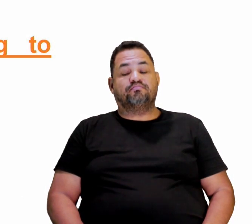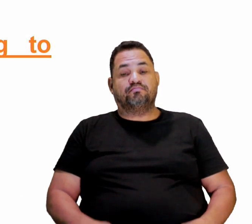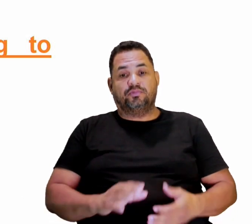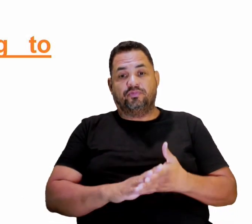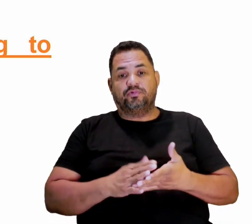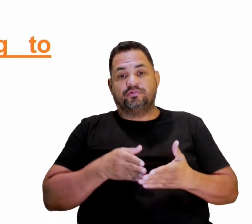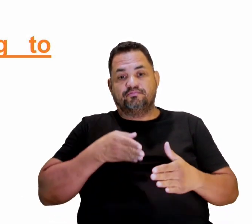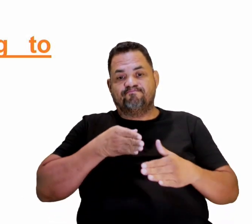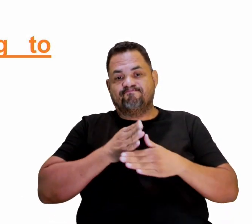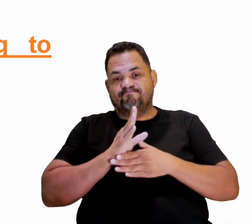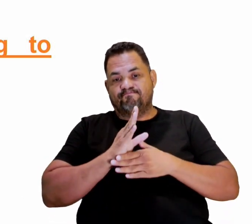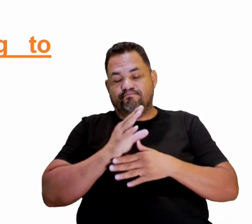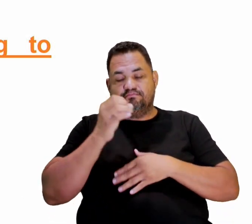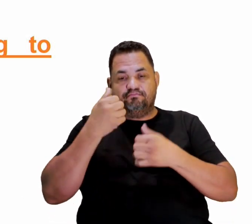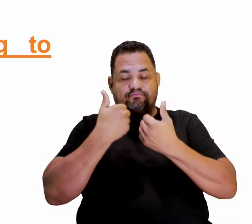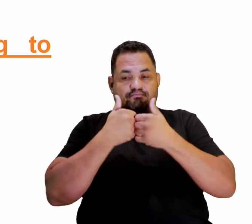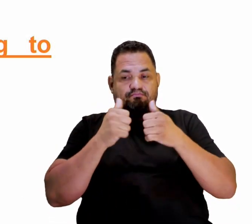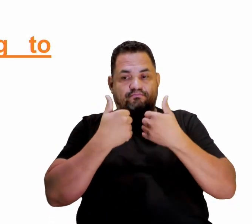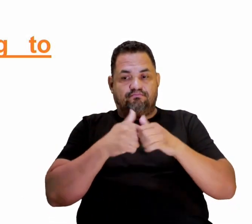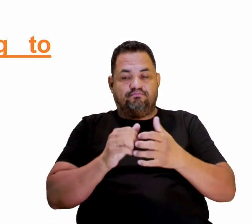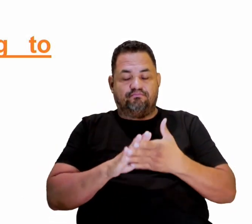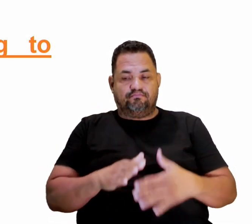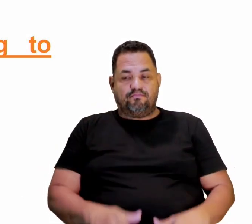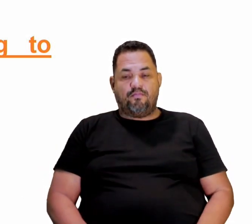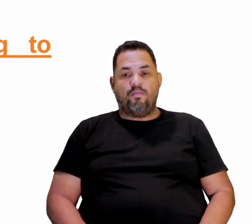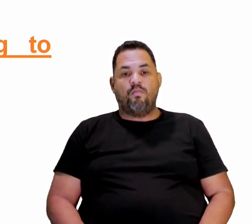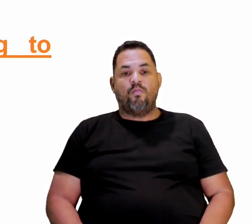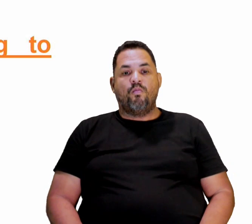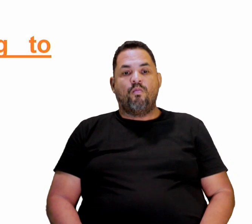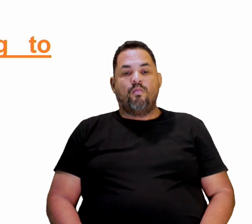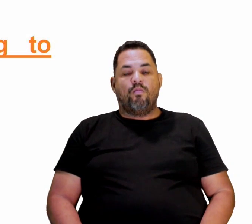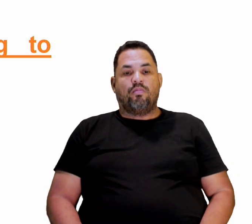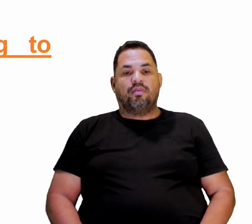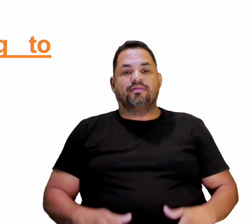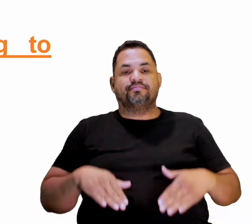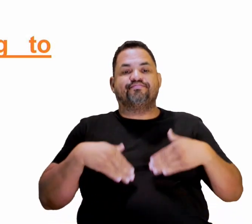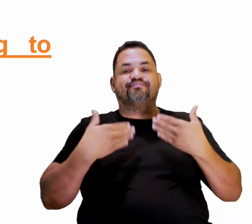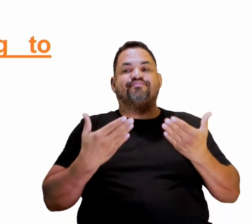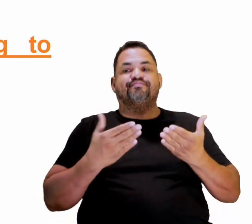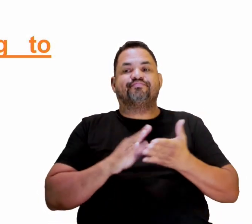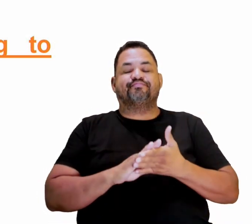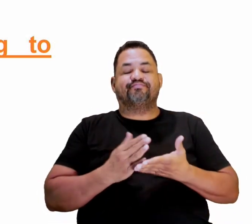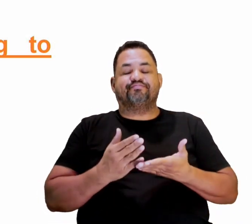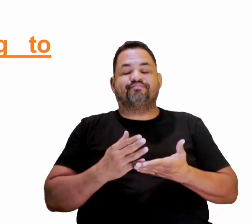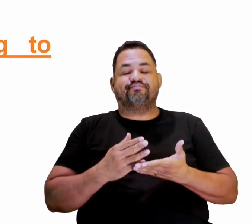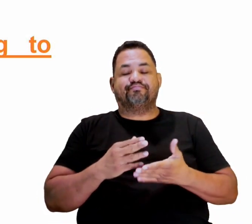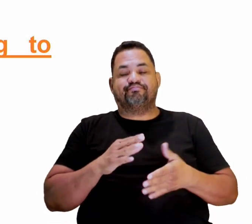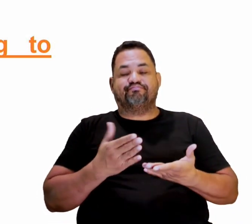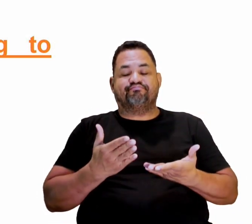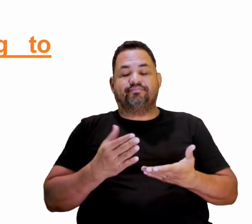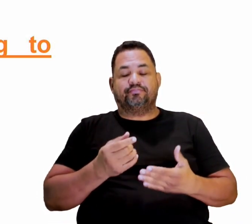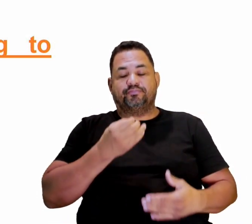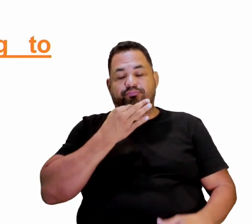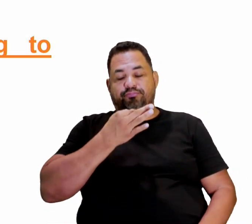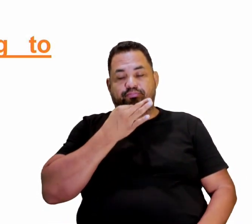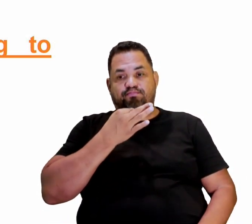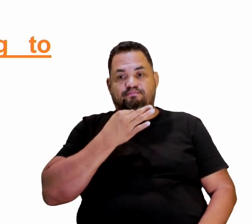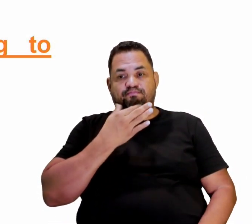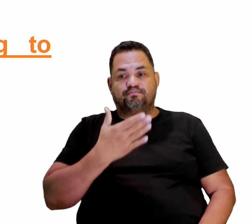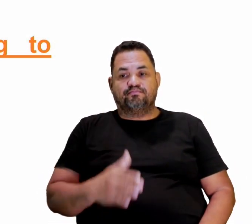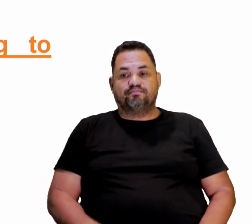ônibus Então quando você fala assim vamos supor que você tá ali você